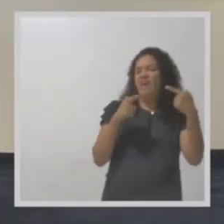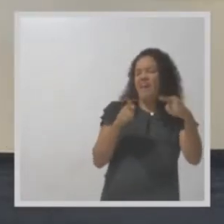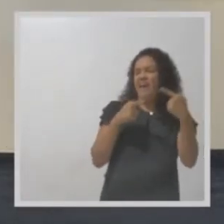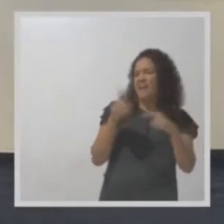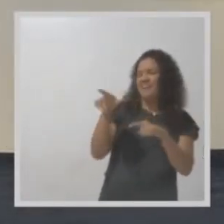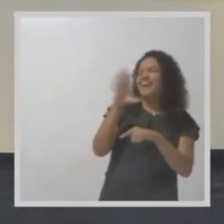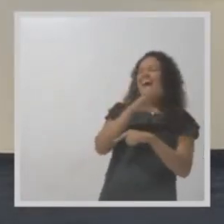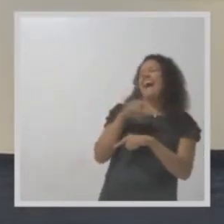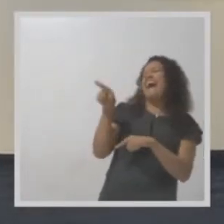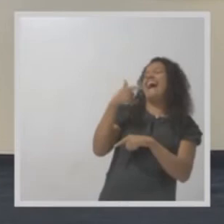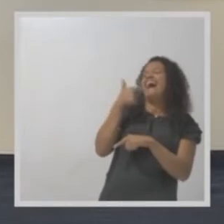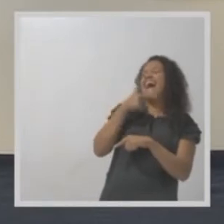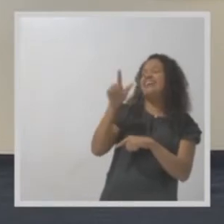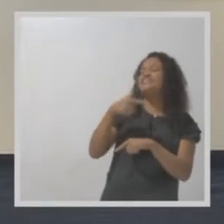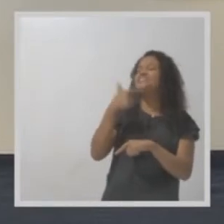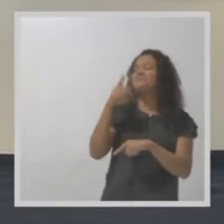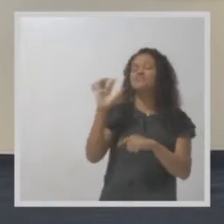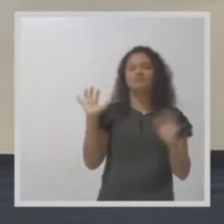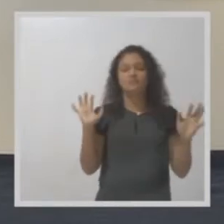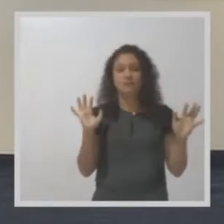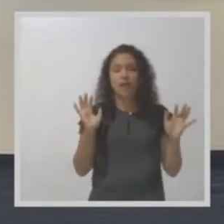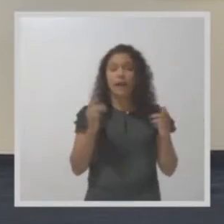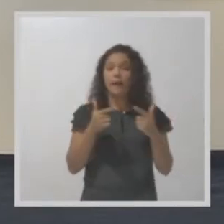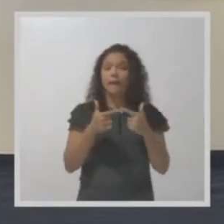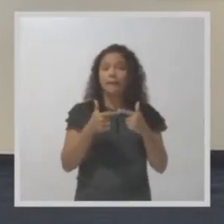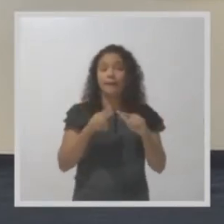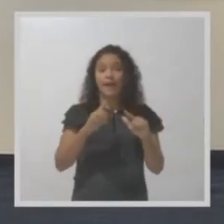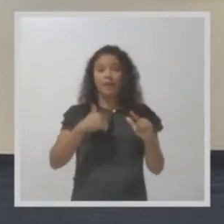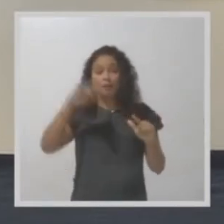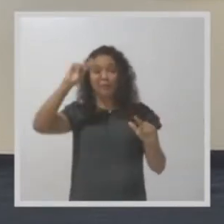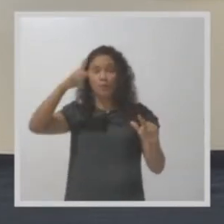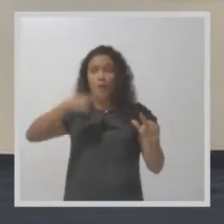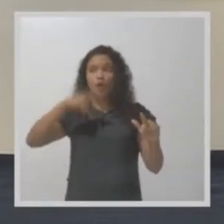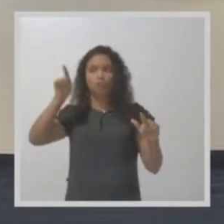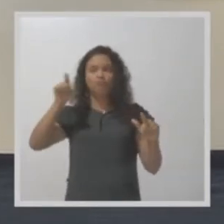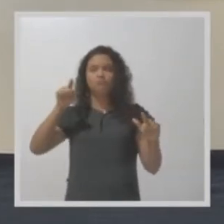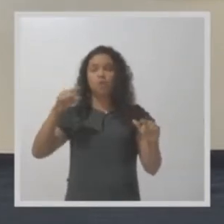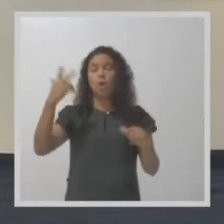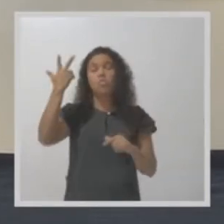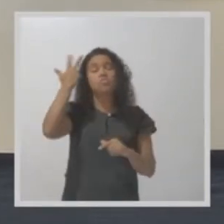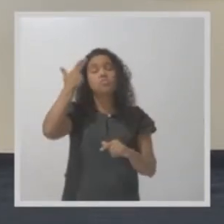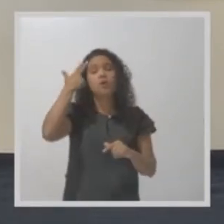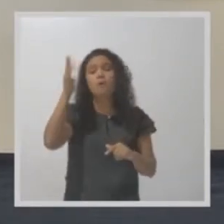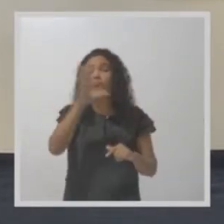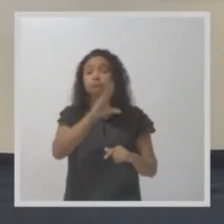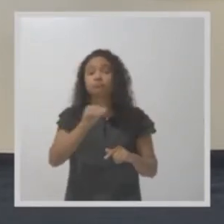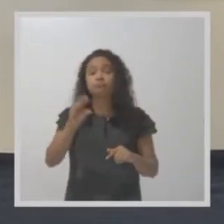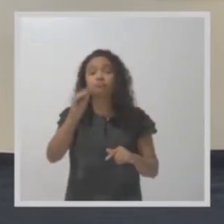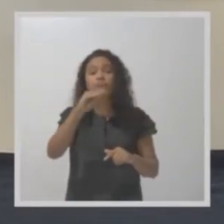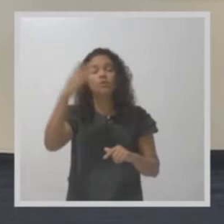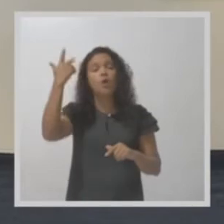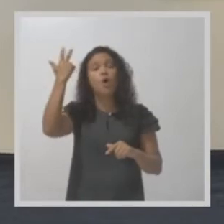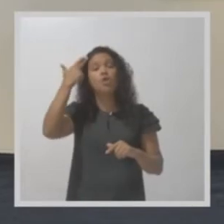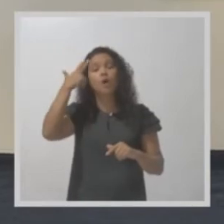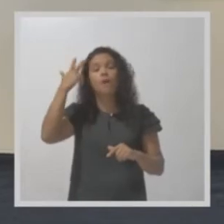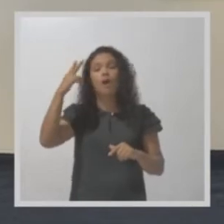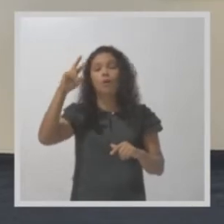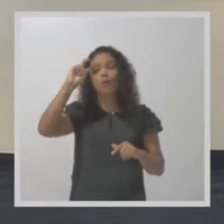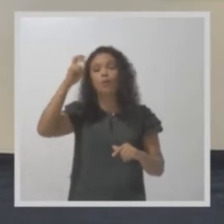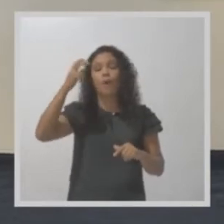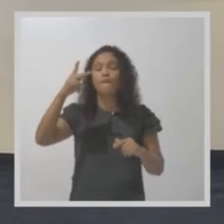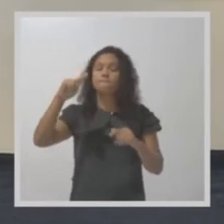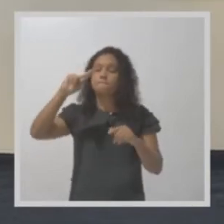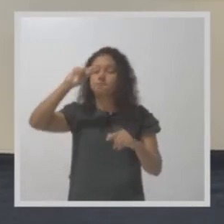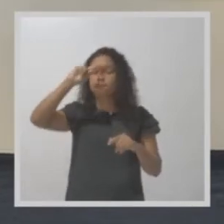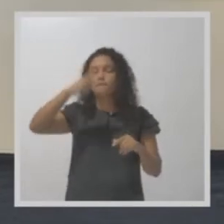são brincadeiras, mas para aquele aluno não é. E muitas vezes ele não consegue nem sequer voltar à escola